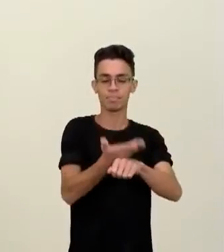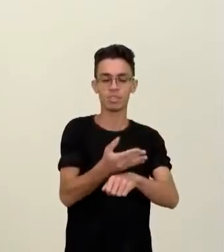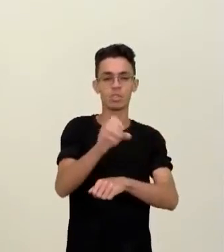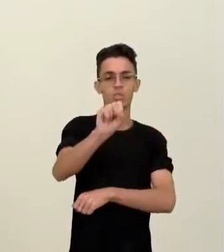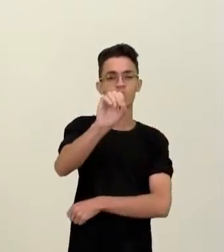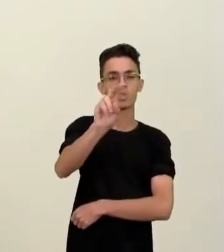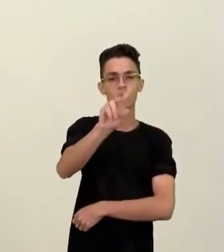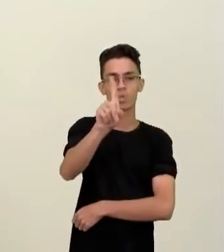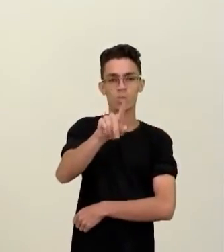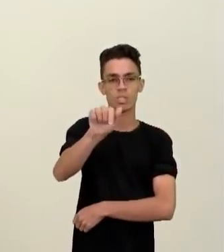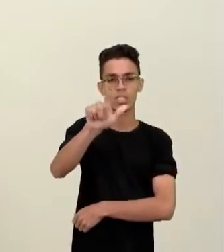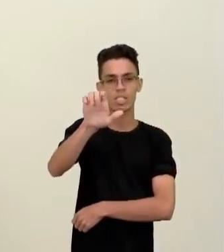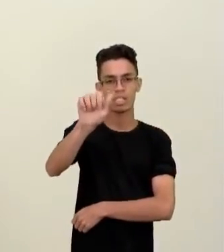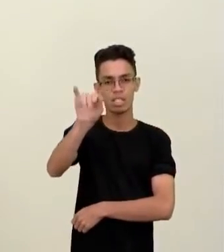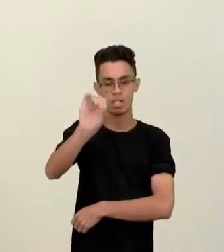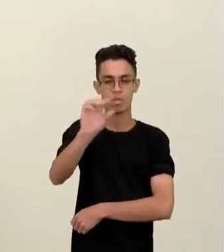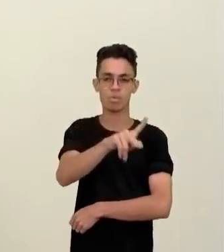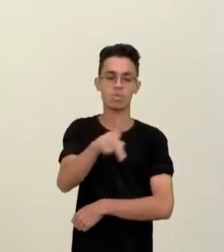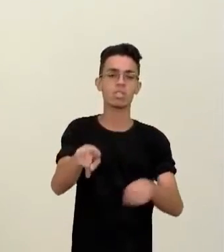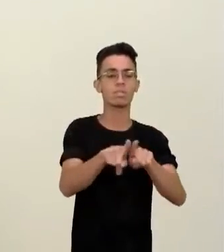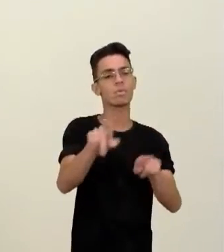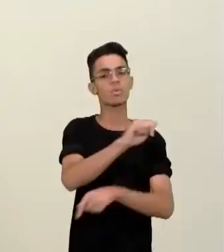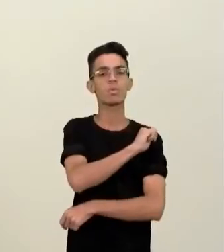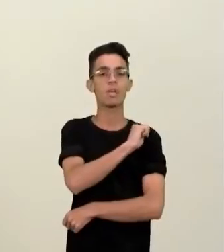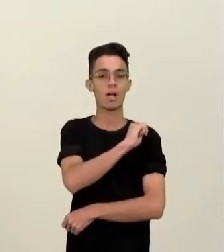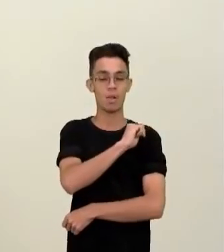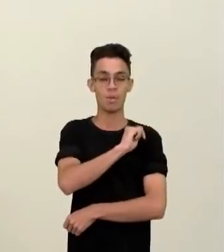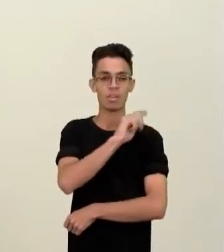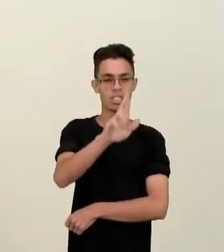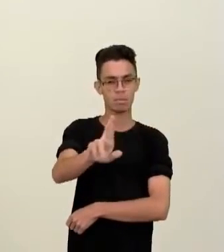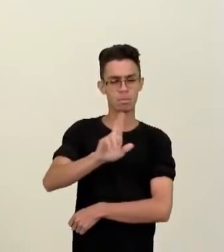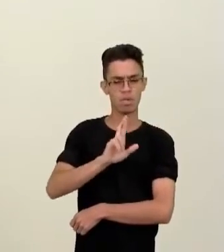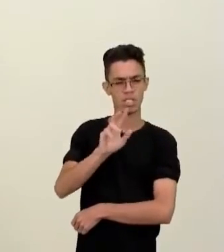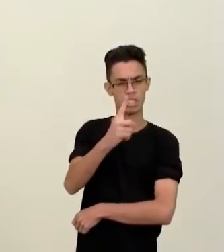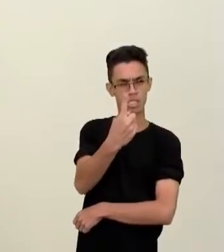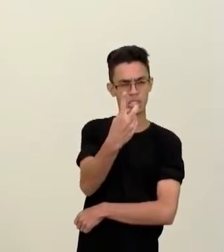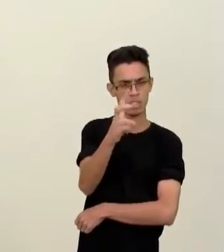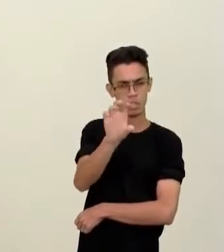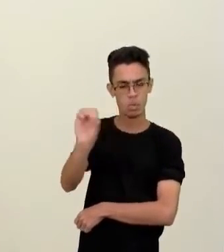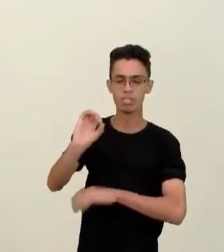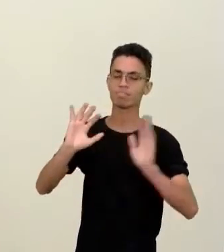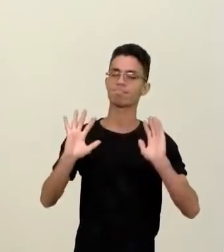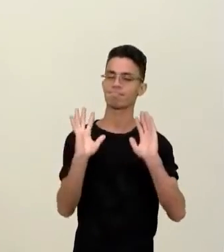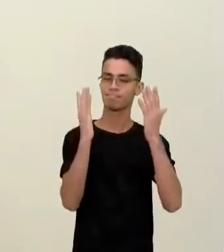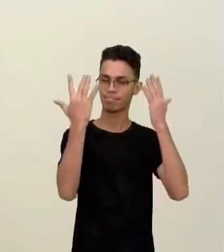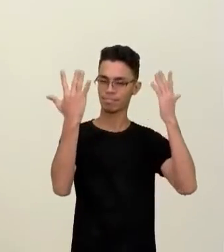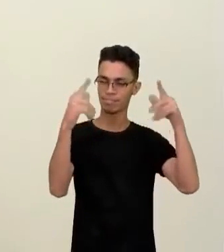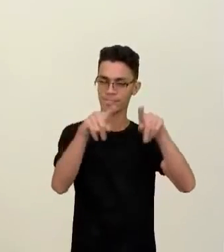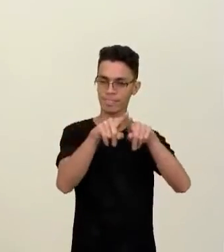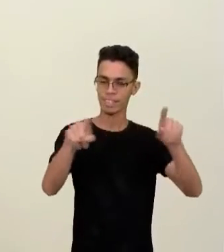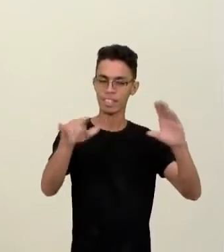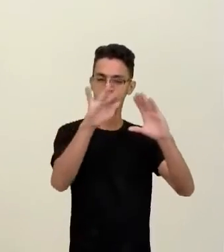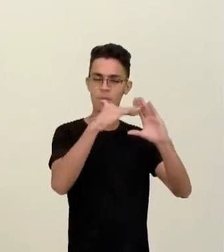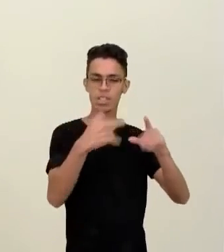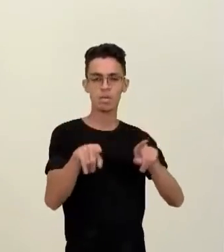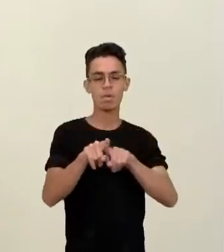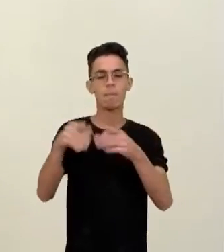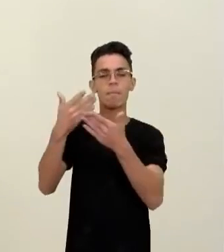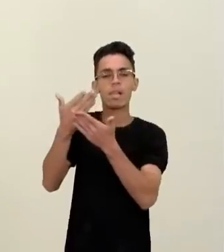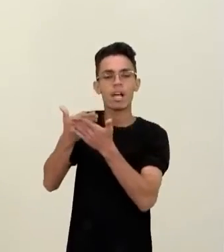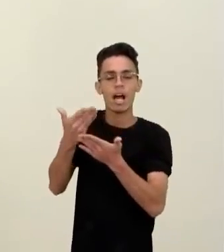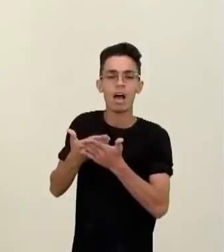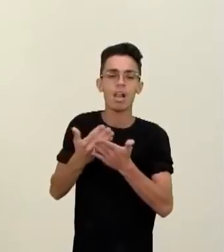Souza Leão. Professora Verlaine e os alunos dela, a resposta é 150, Vivi, parabéns pelas aulas. Aqui é a